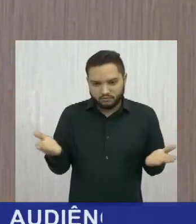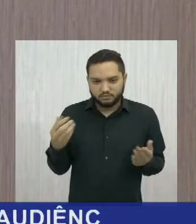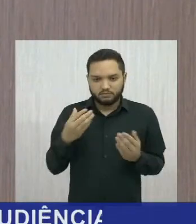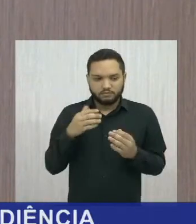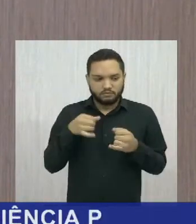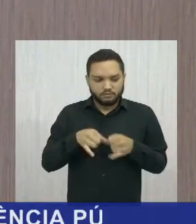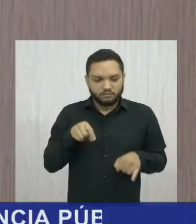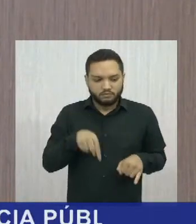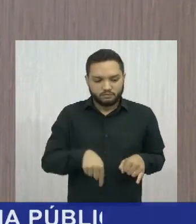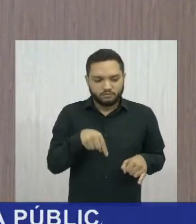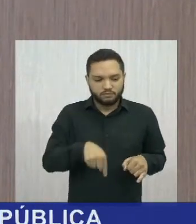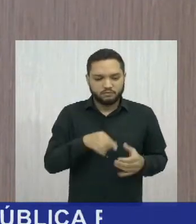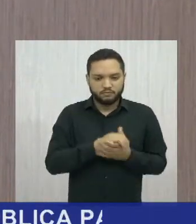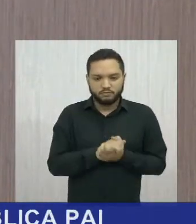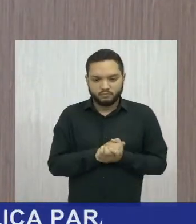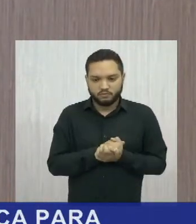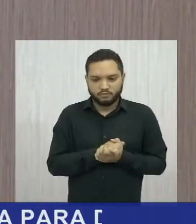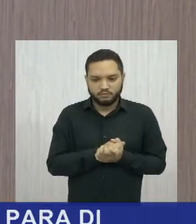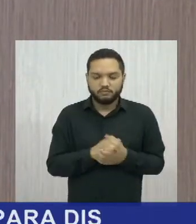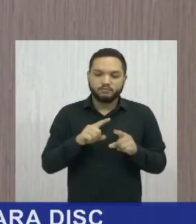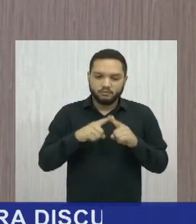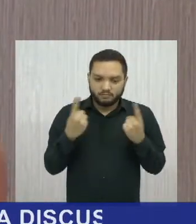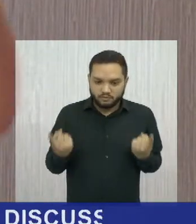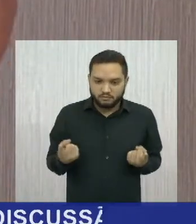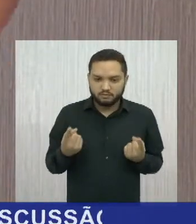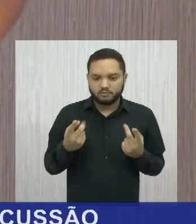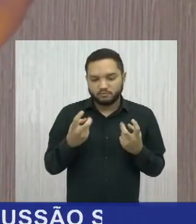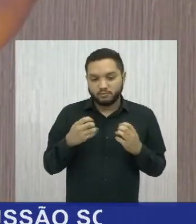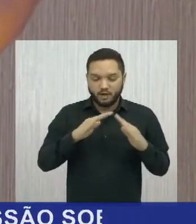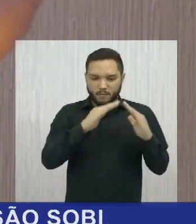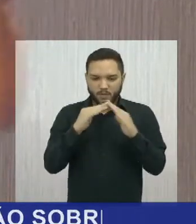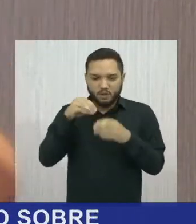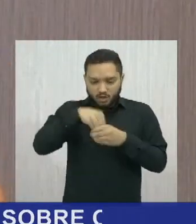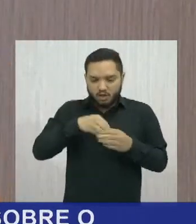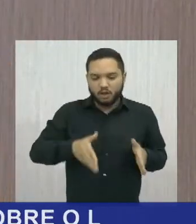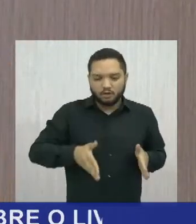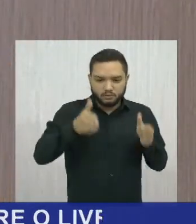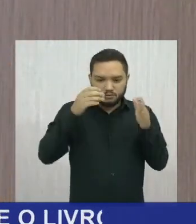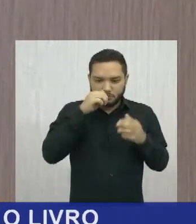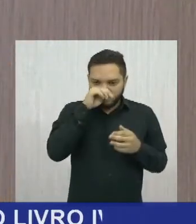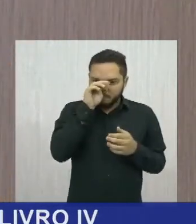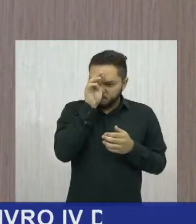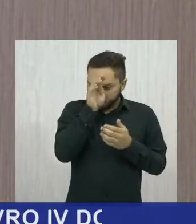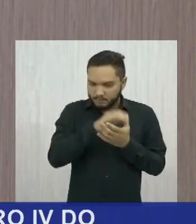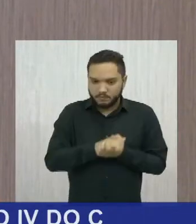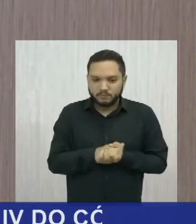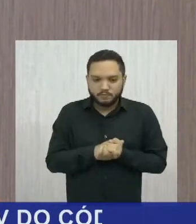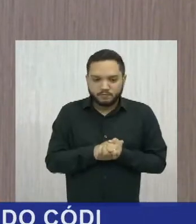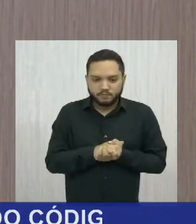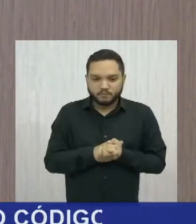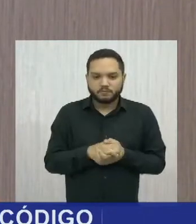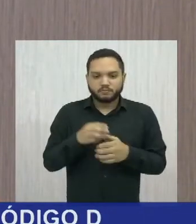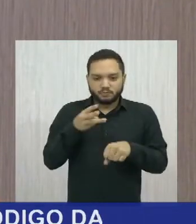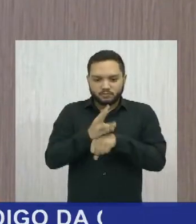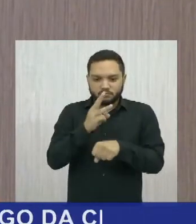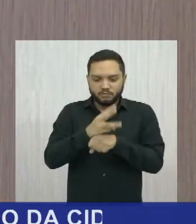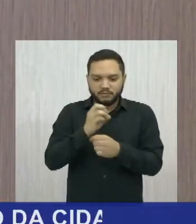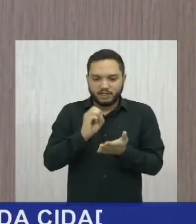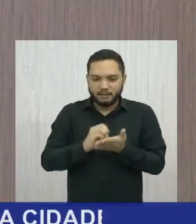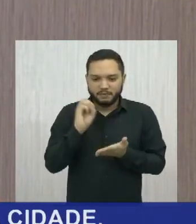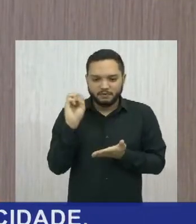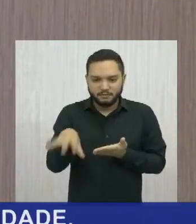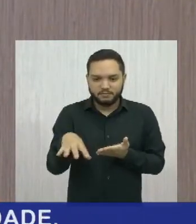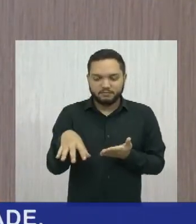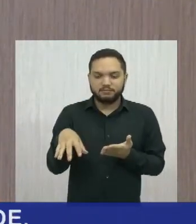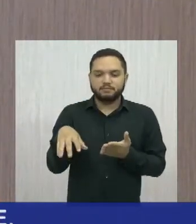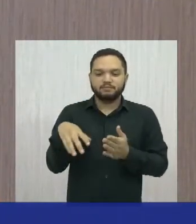aqui. Mas veja o que os moradores... E aí, no dia que eu falei com ele, mesmo no trabalho, eu passei o zap para a nossa administradora e